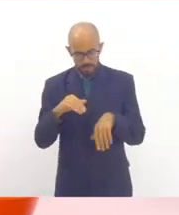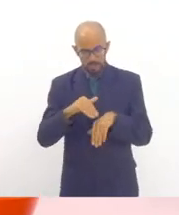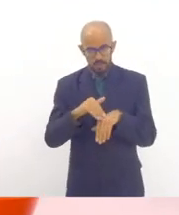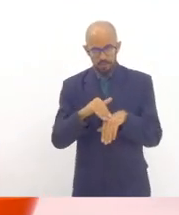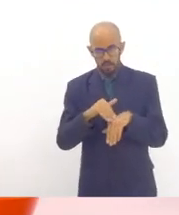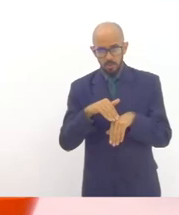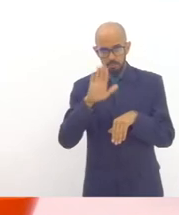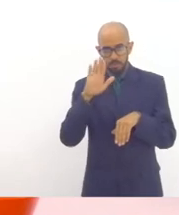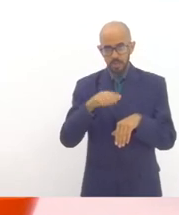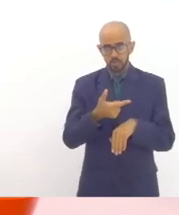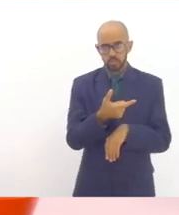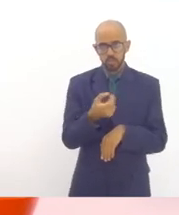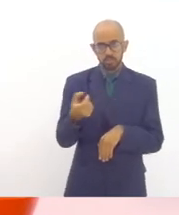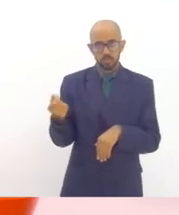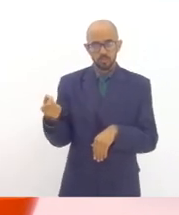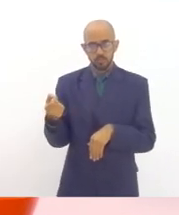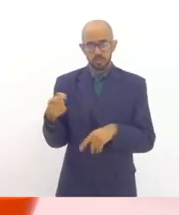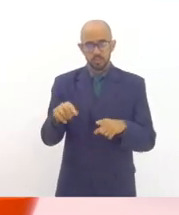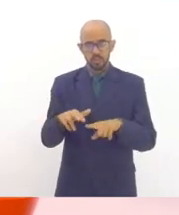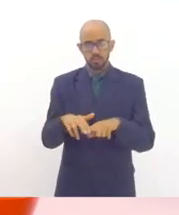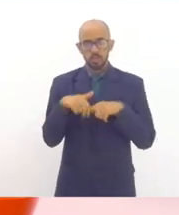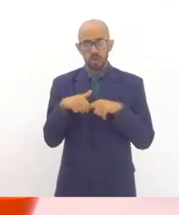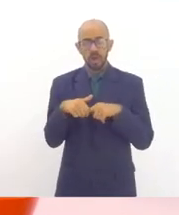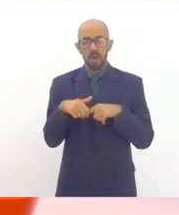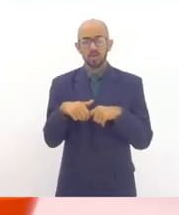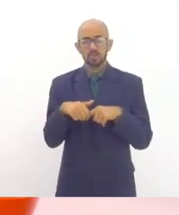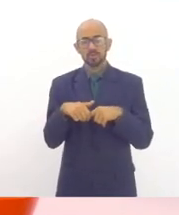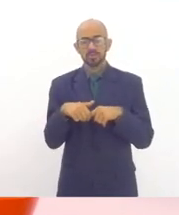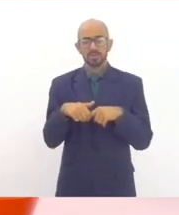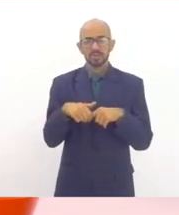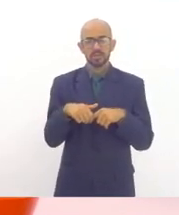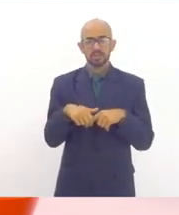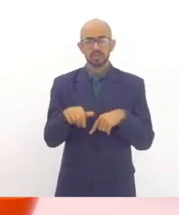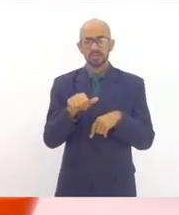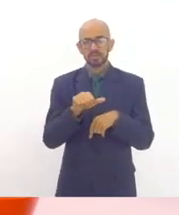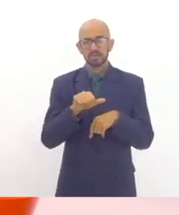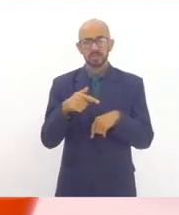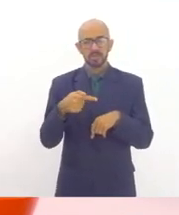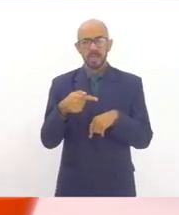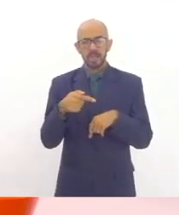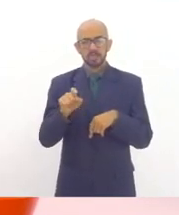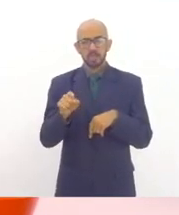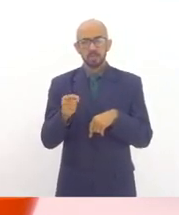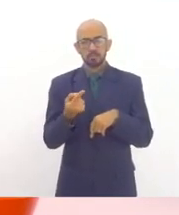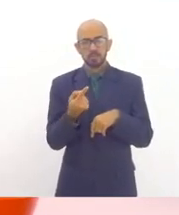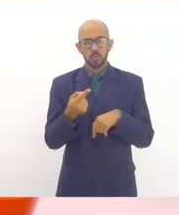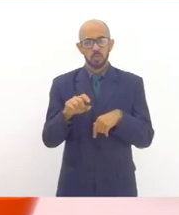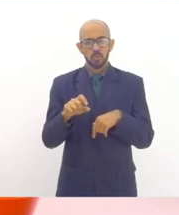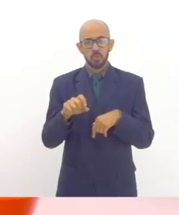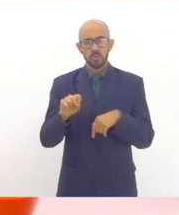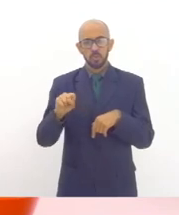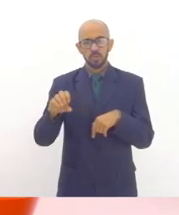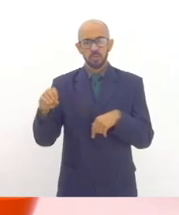em 2020, já que ocorreram por volta de 17.800 decisões entre janeiro e maio